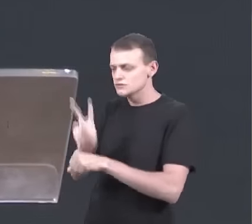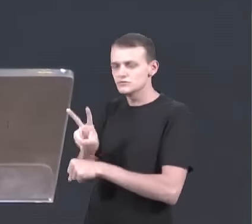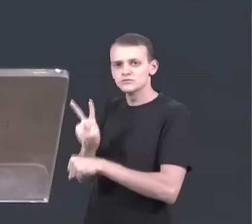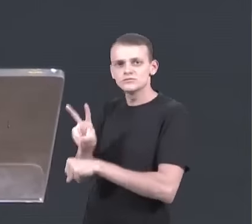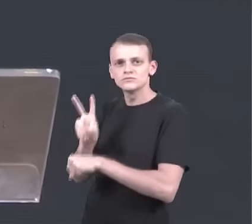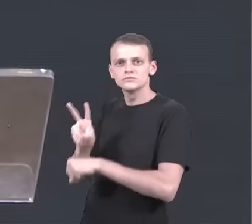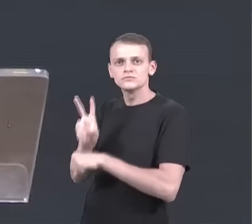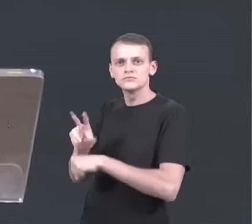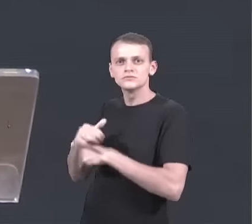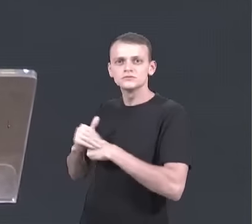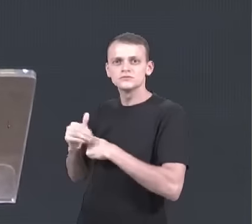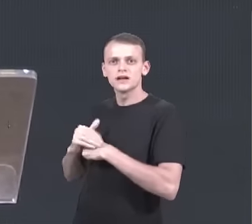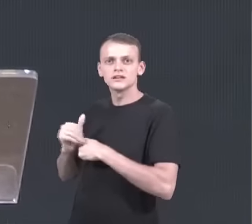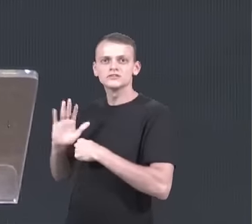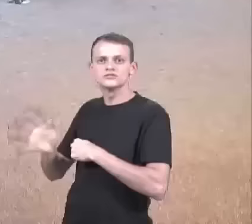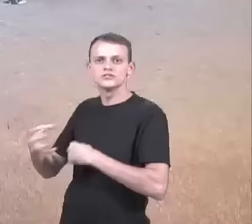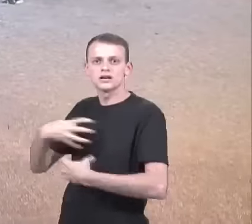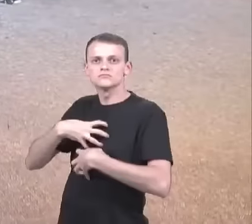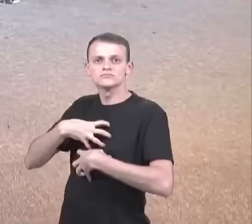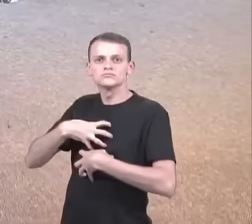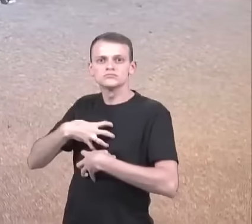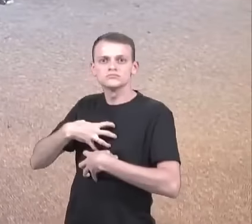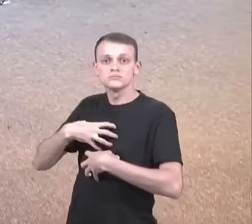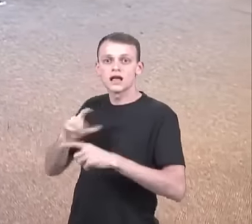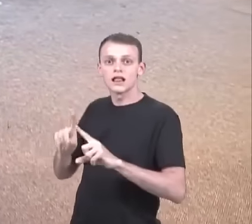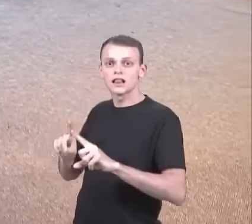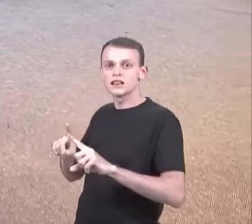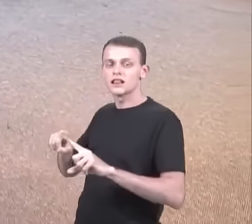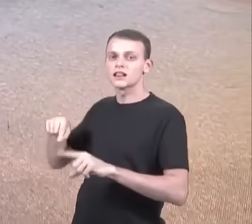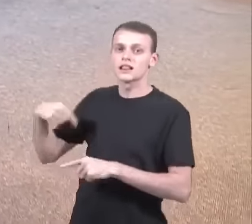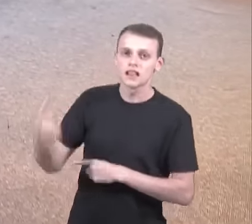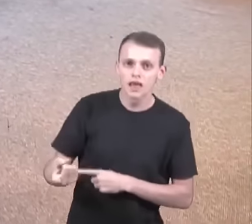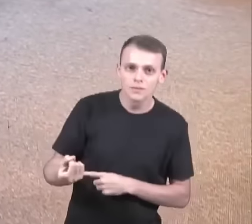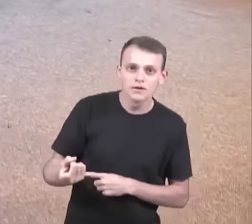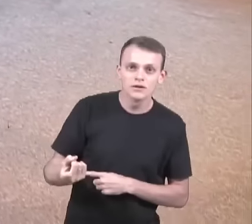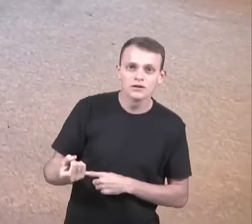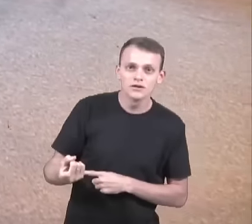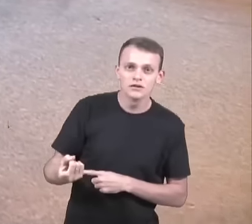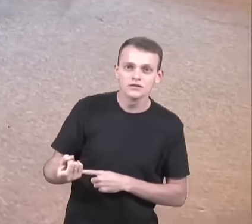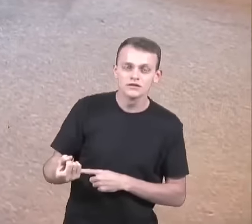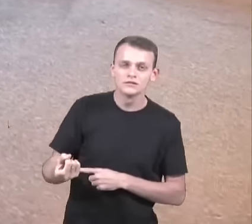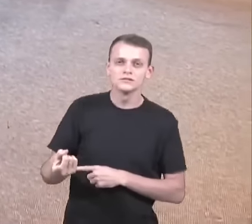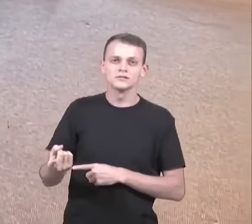que lhe consumiu. Mas logo depois, no episódio